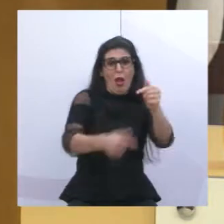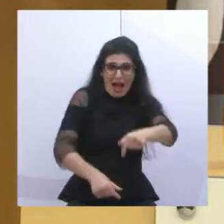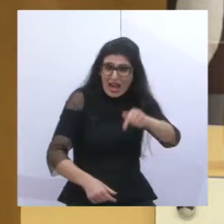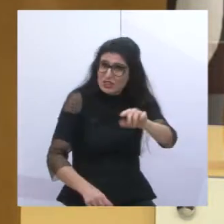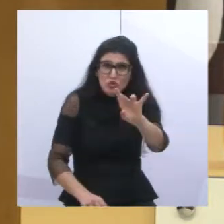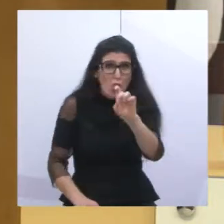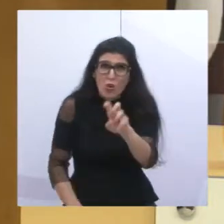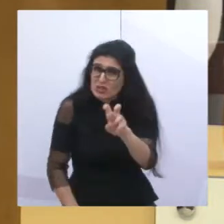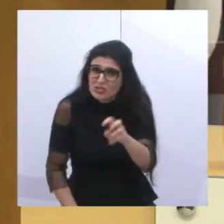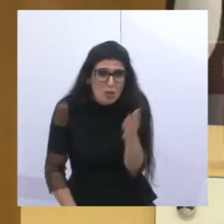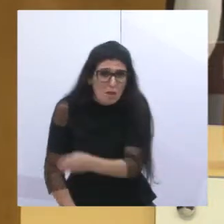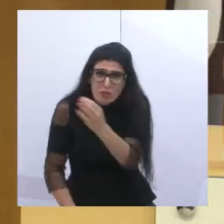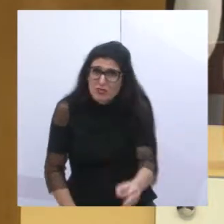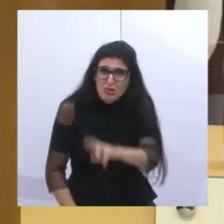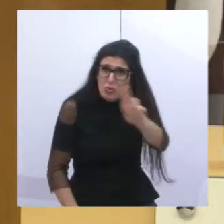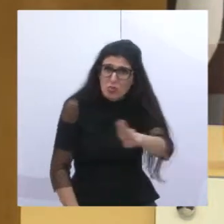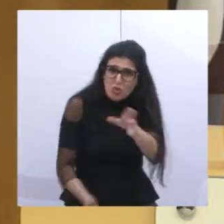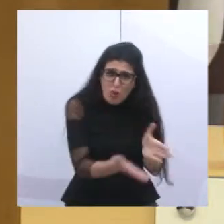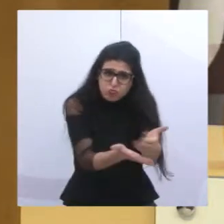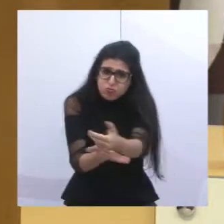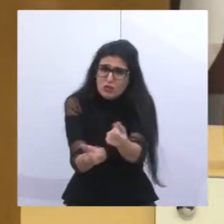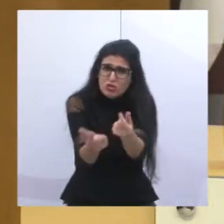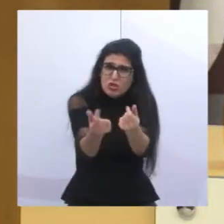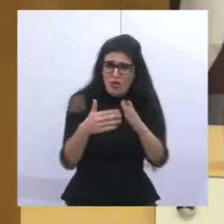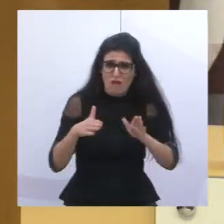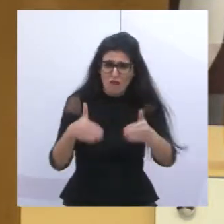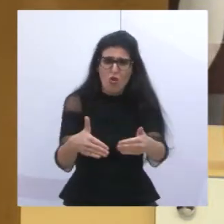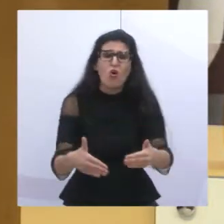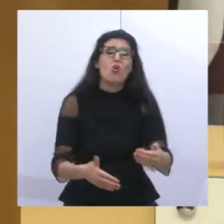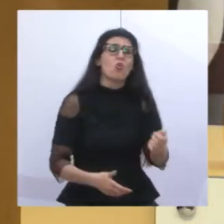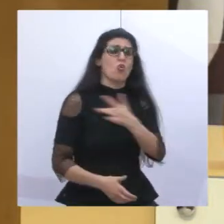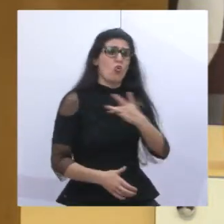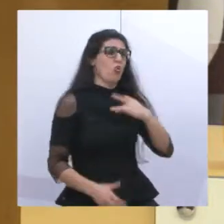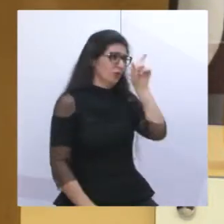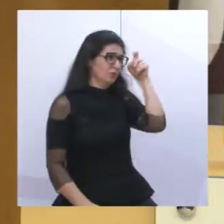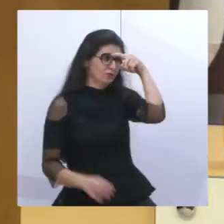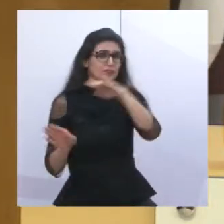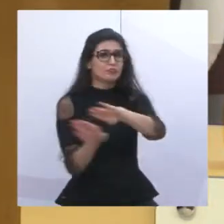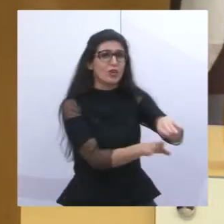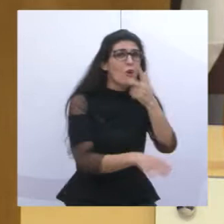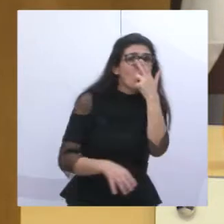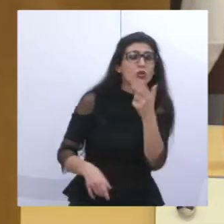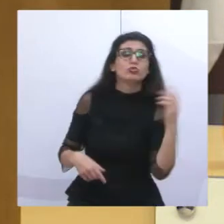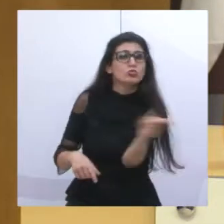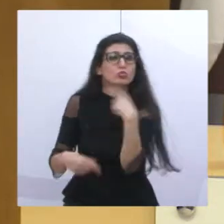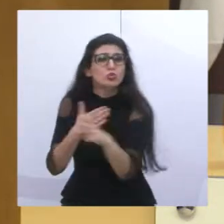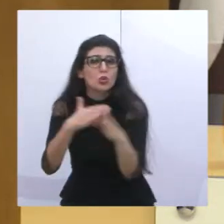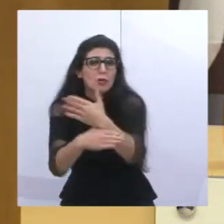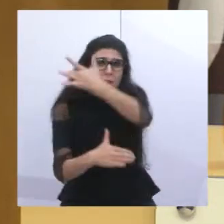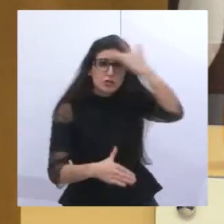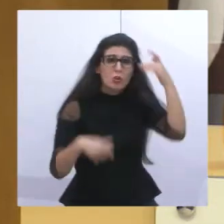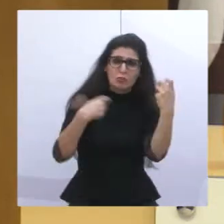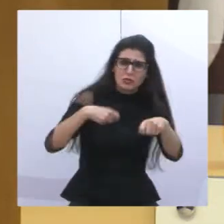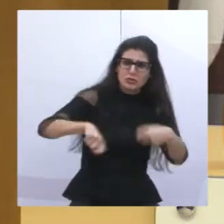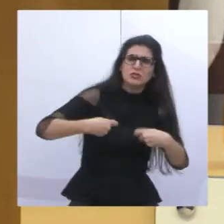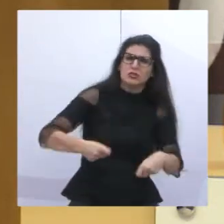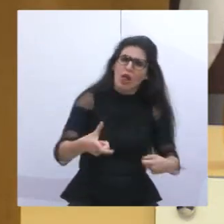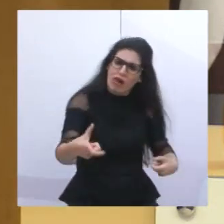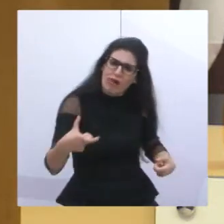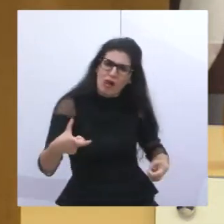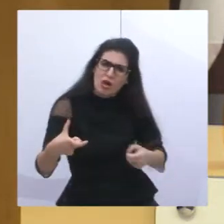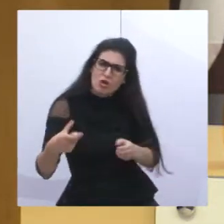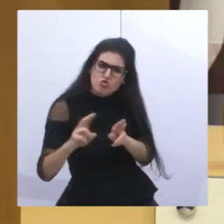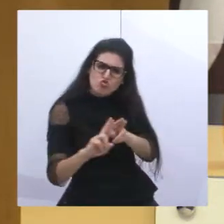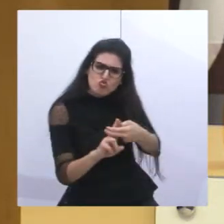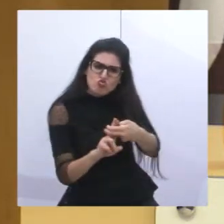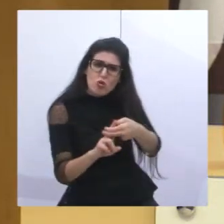reflexão. Eu acho que todo jacariense tem que fazer o cadastro do cartão SUS, porque é direito de todos.